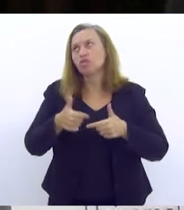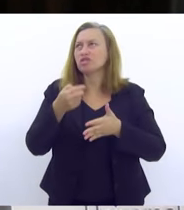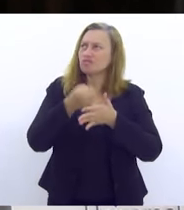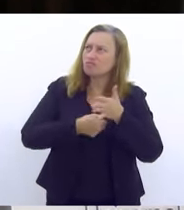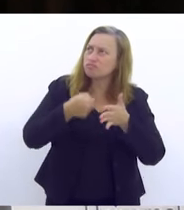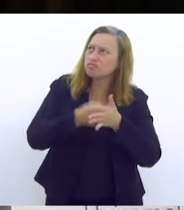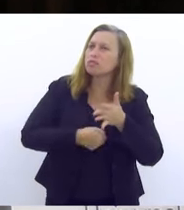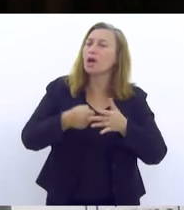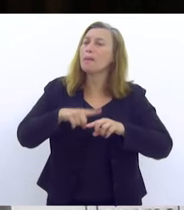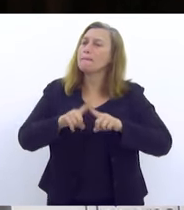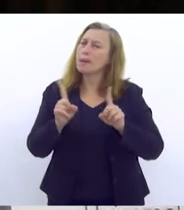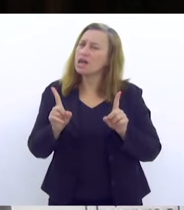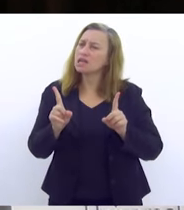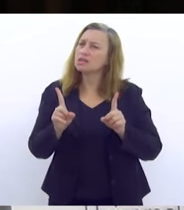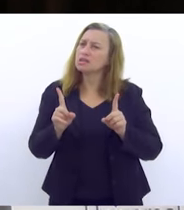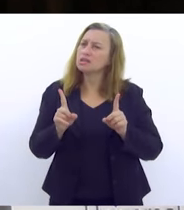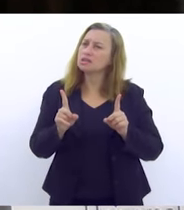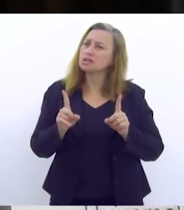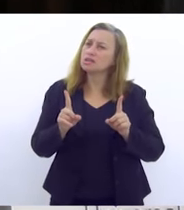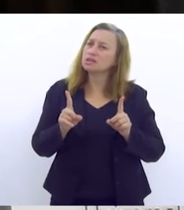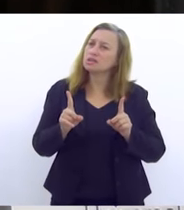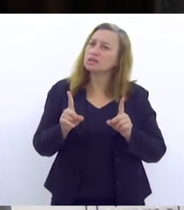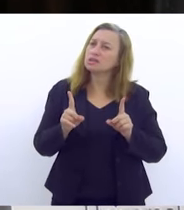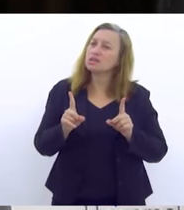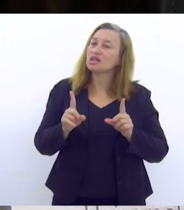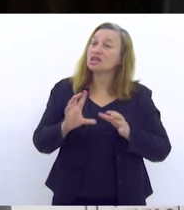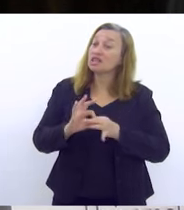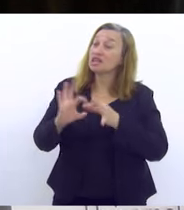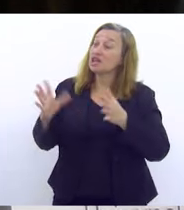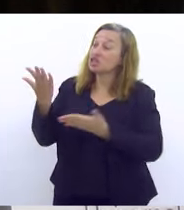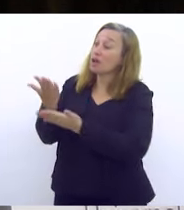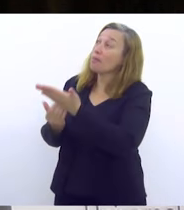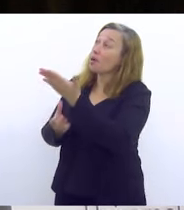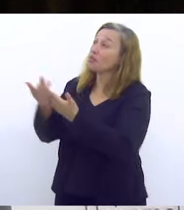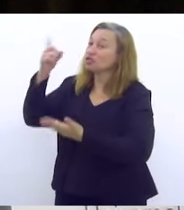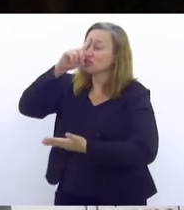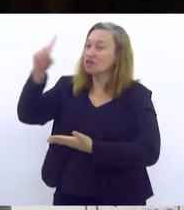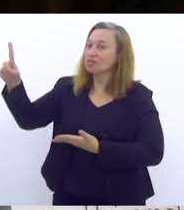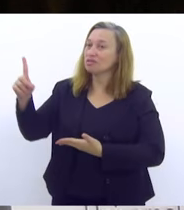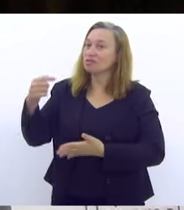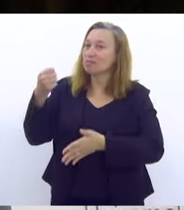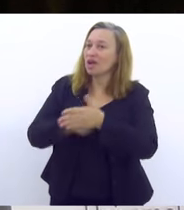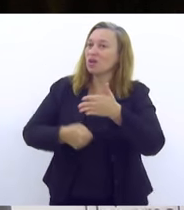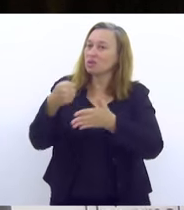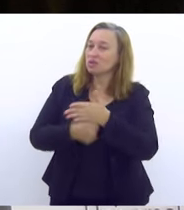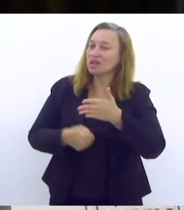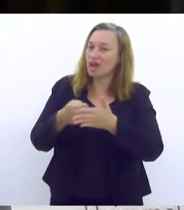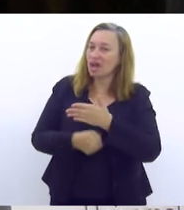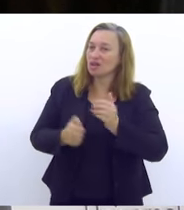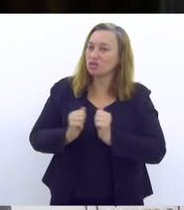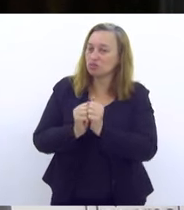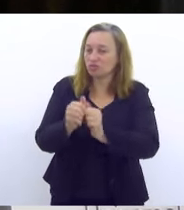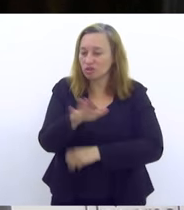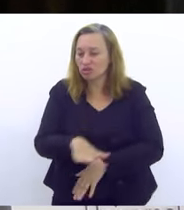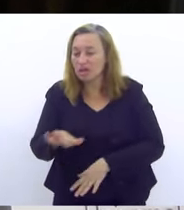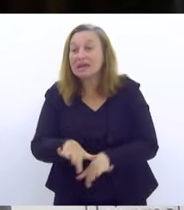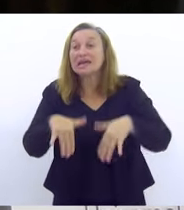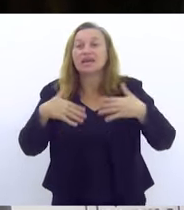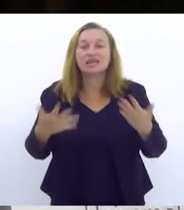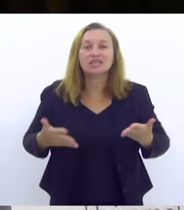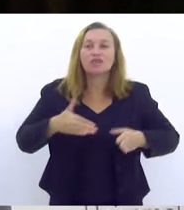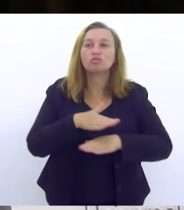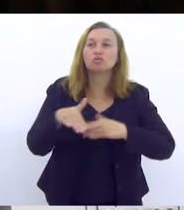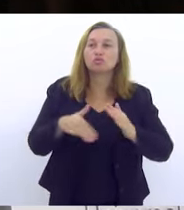guerras, mas deixam na mão de Deus para poder lutar a luta das crianças. Então, todas